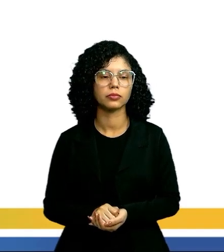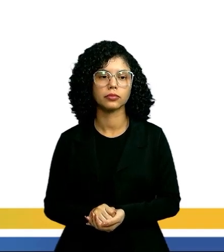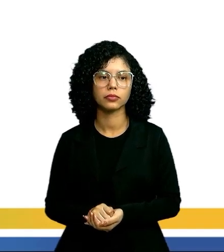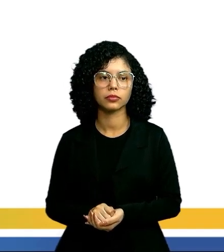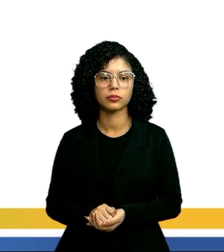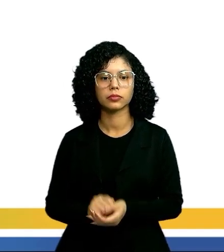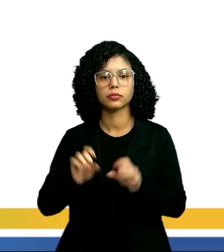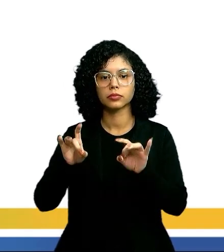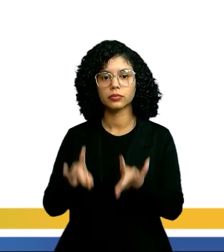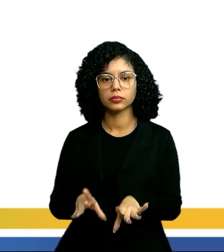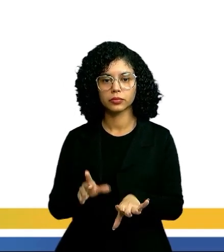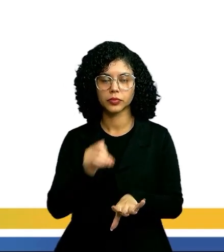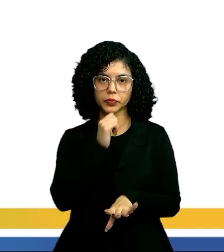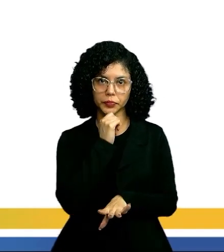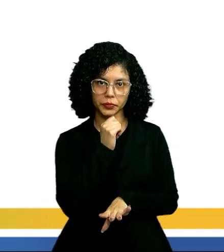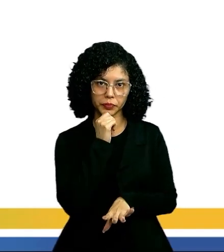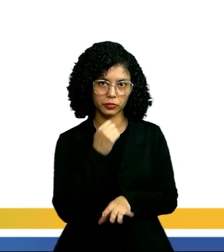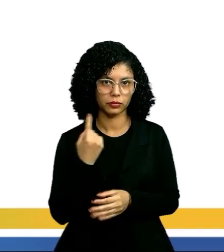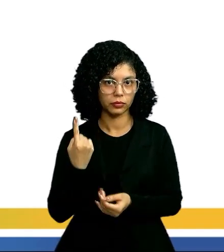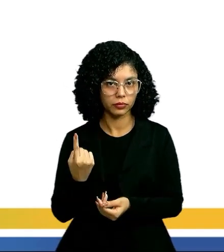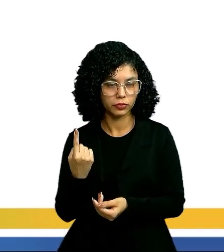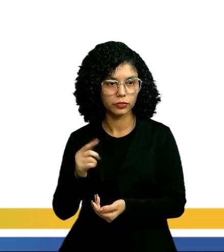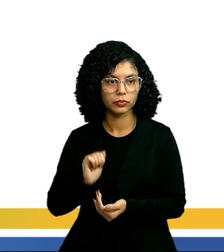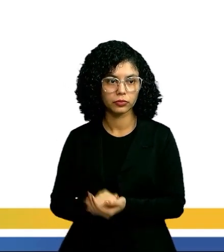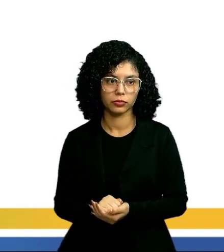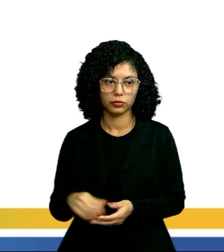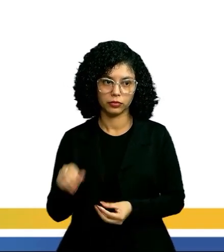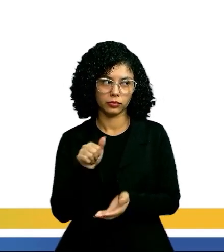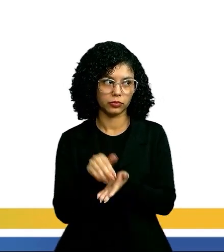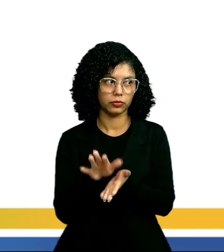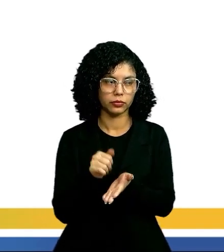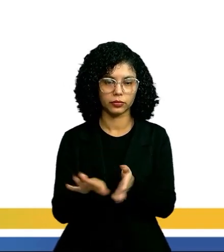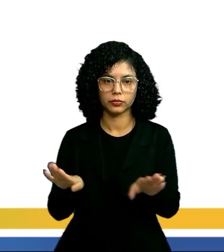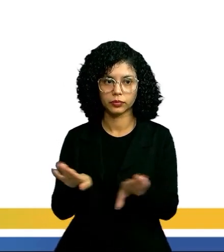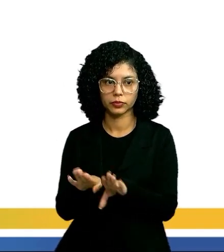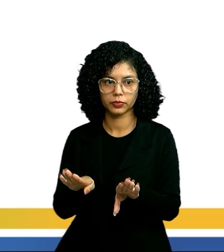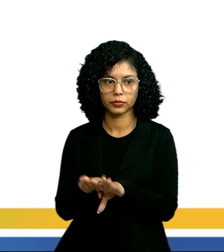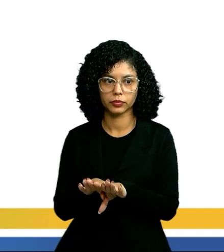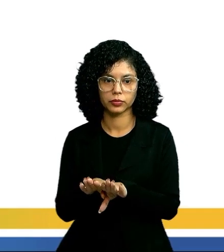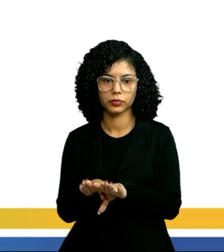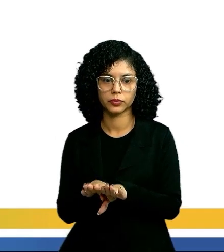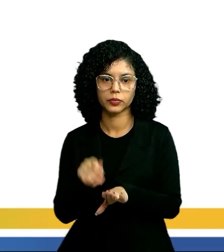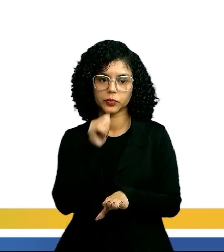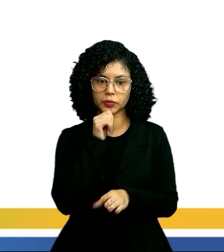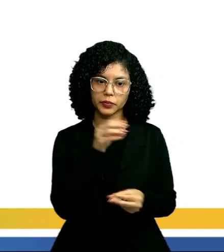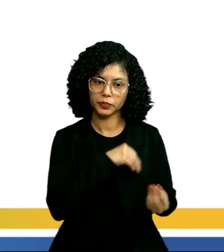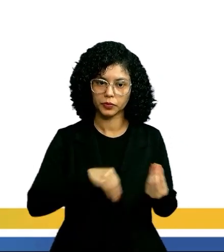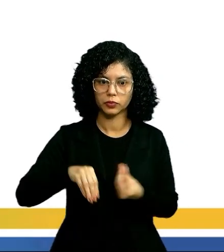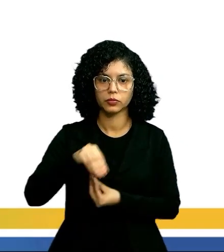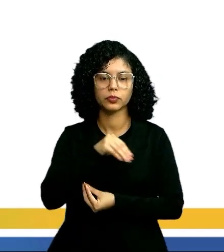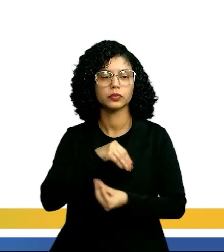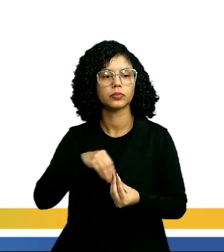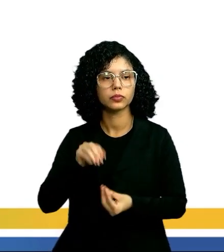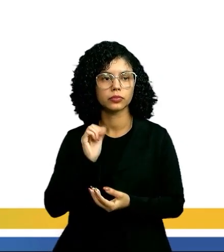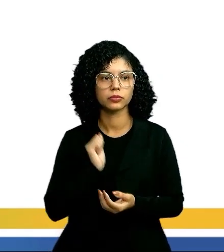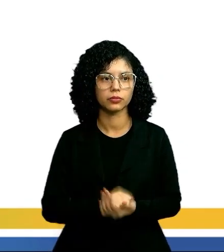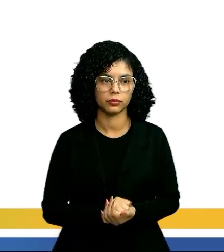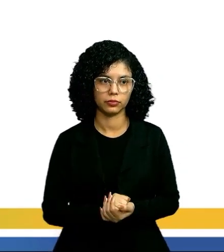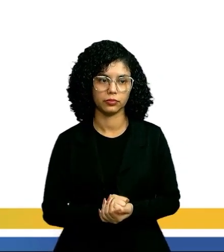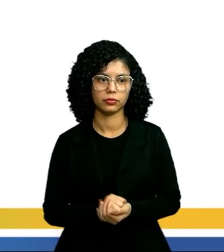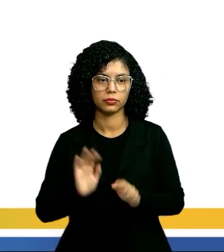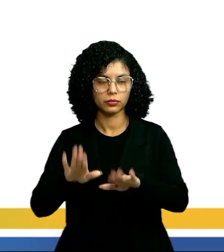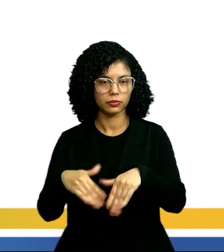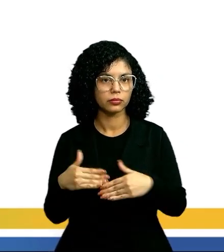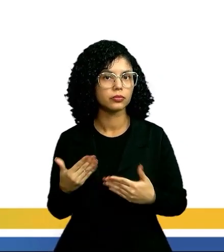Então, o último tipo de reação é a reação de eliminação, que são reações